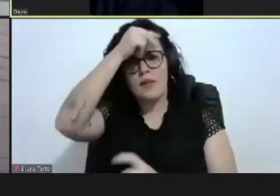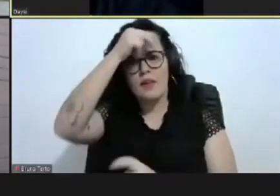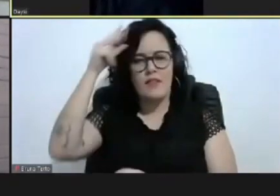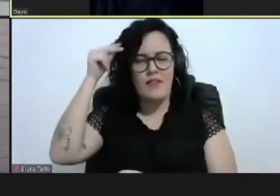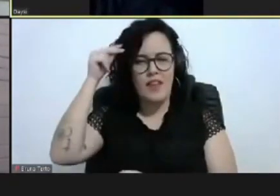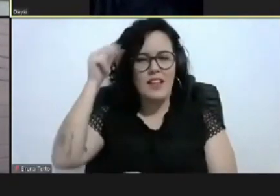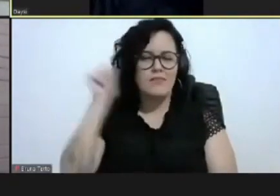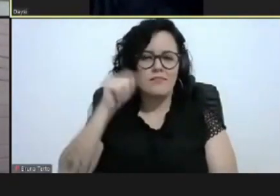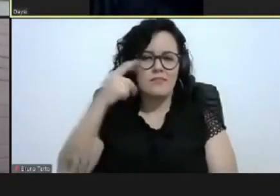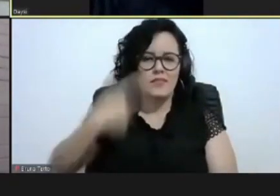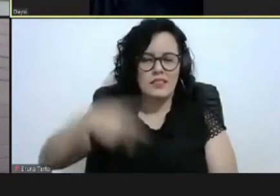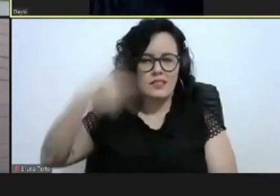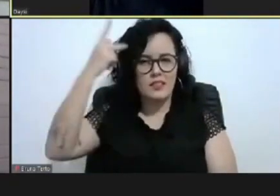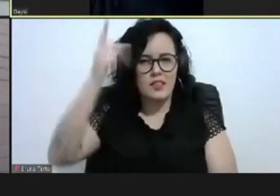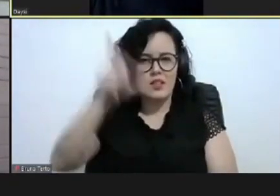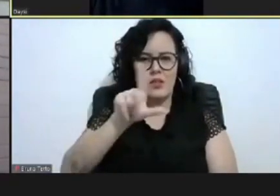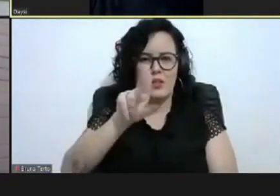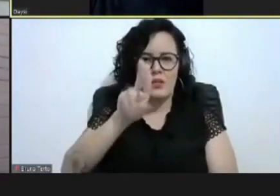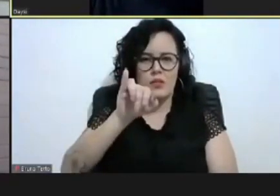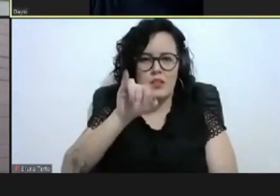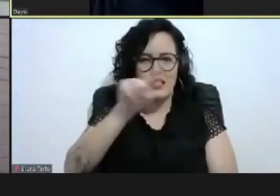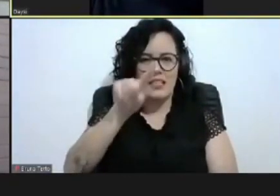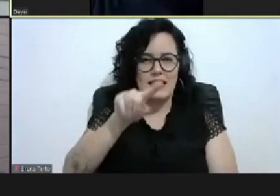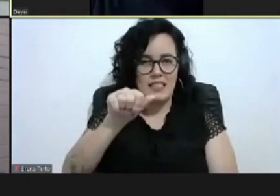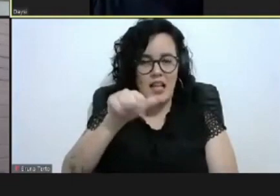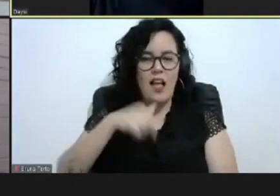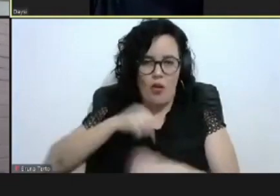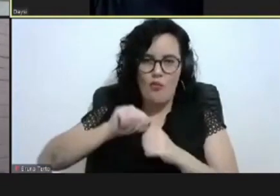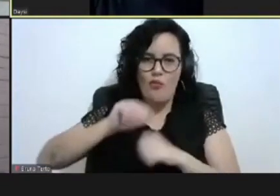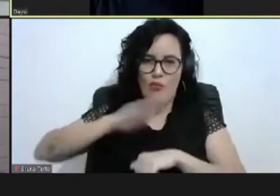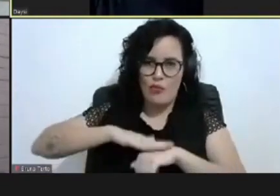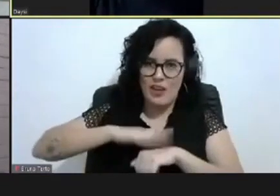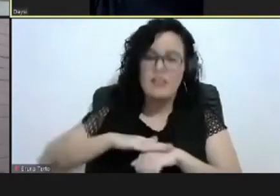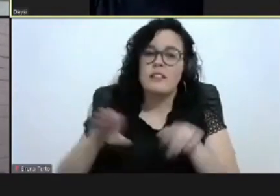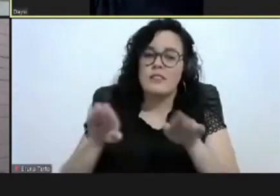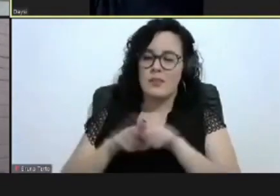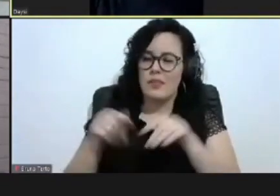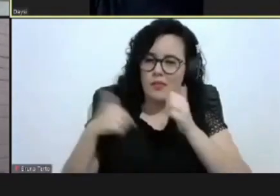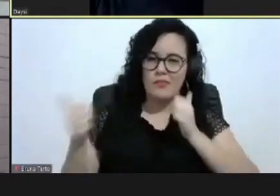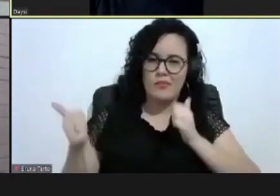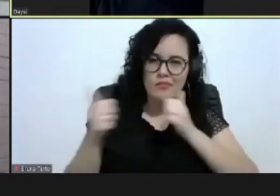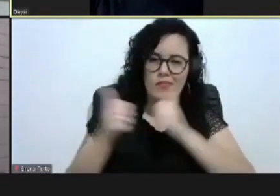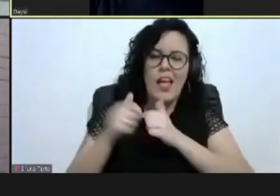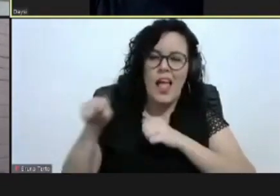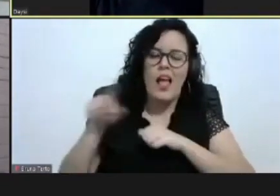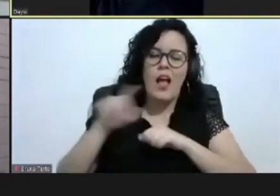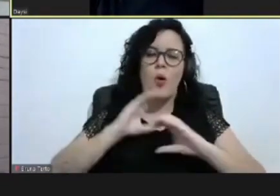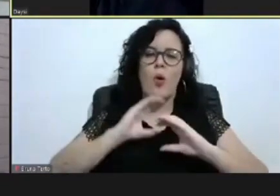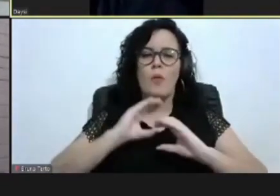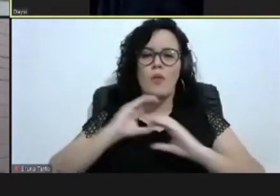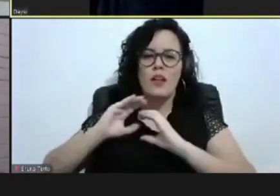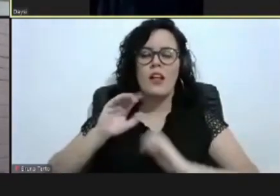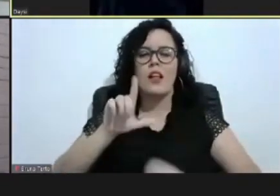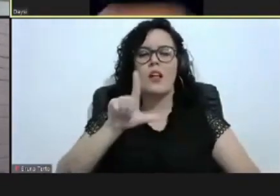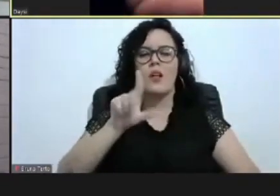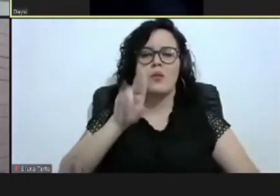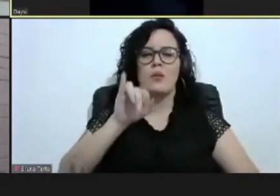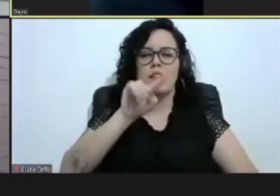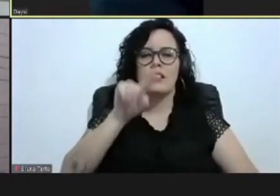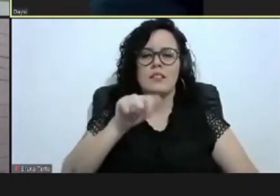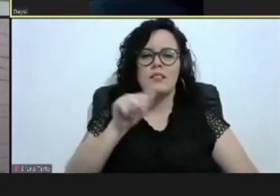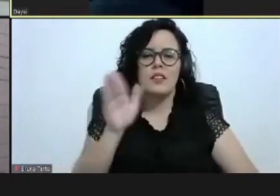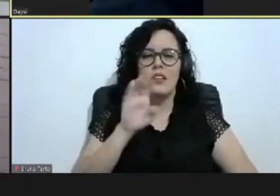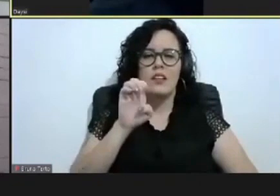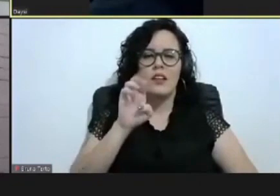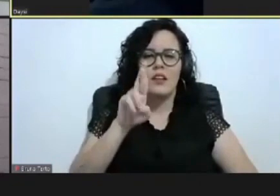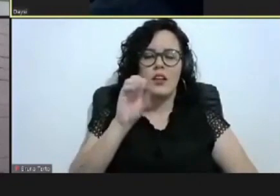e eu estava com ela também quando ela foi prefeita. Né? Eu estava na comunicação da Luísa Erundina. Eu fui levada pela